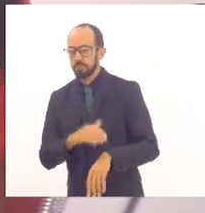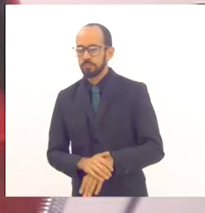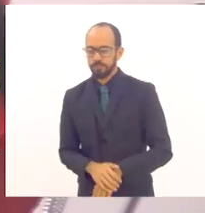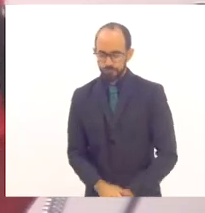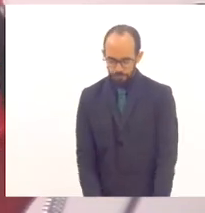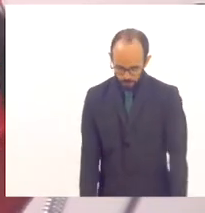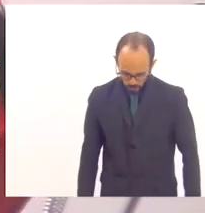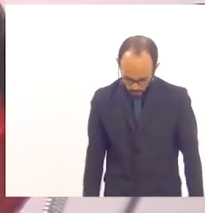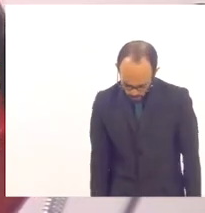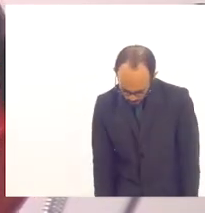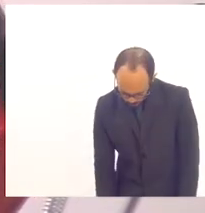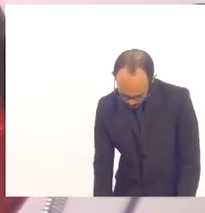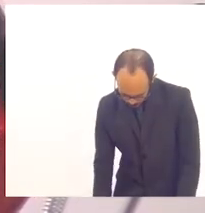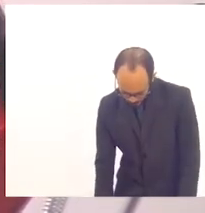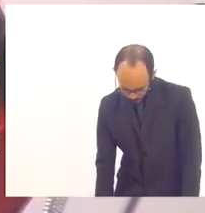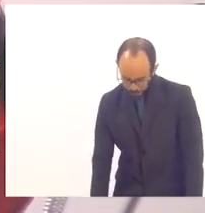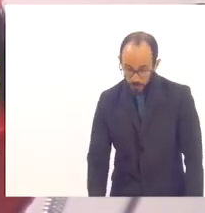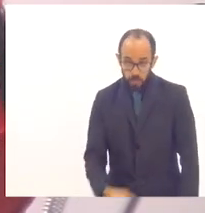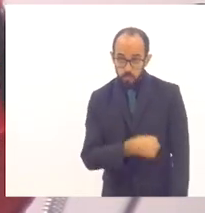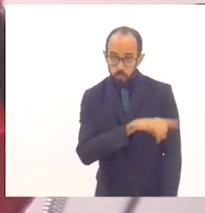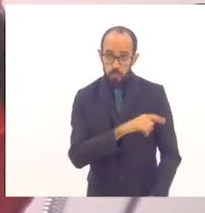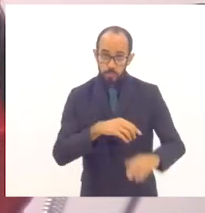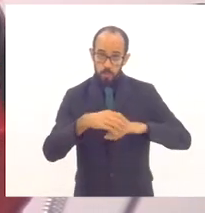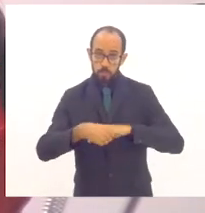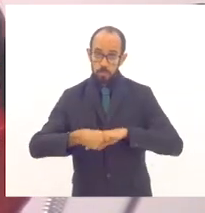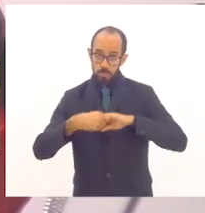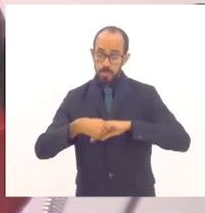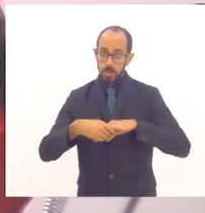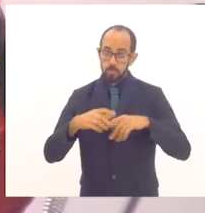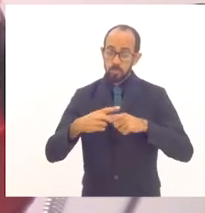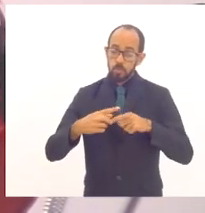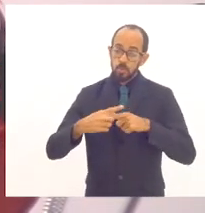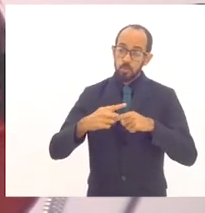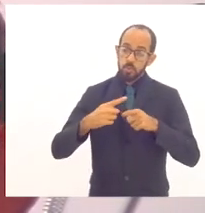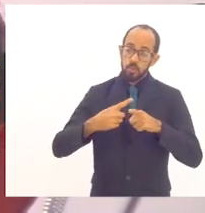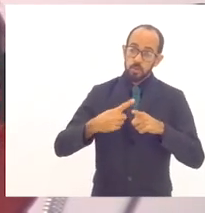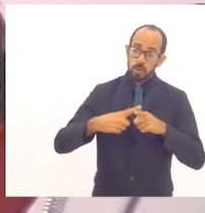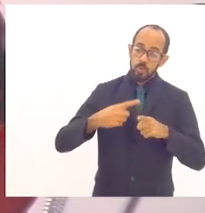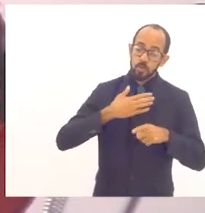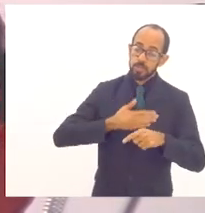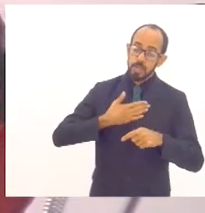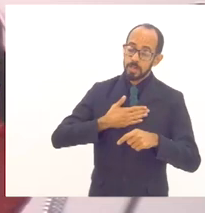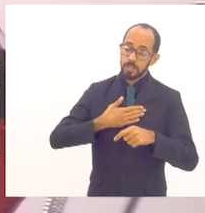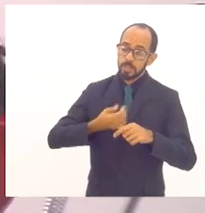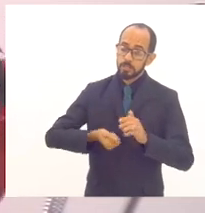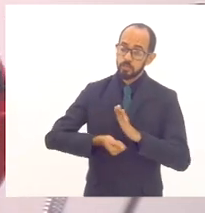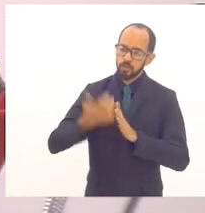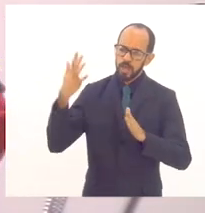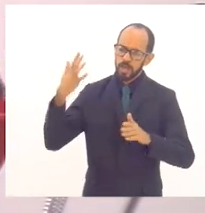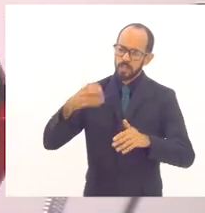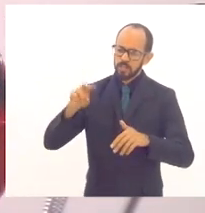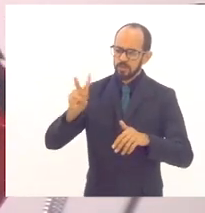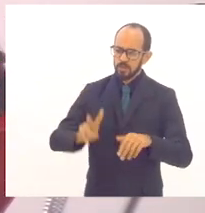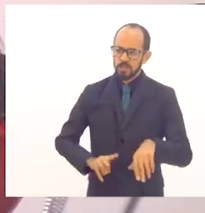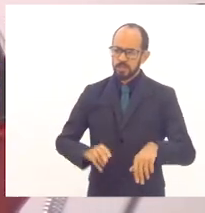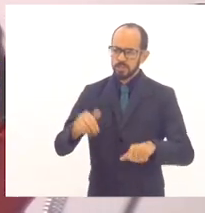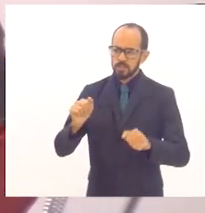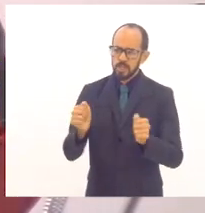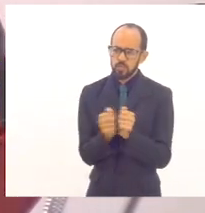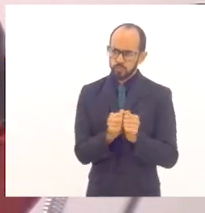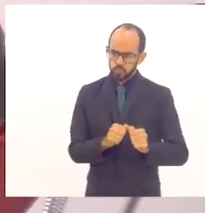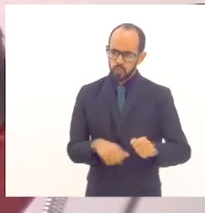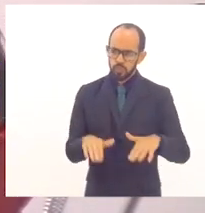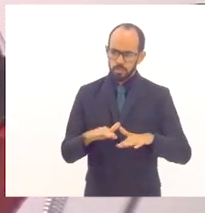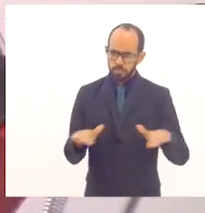da mim. Então, fui cumprimentá-lo, porque eu gostaria de em mais ocasiões, estar presente numa mesa em que eu